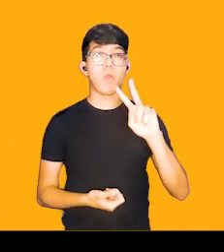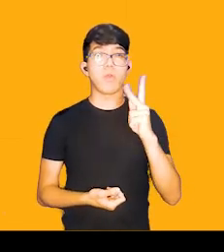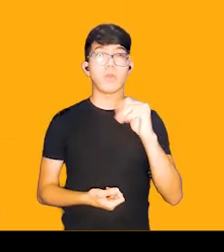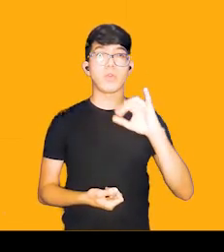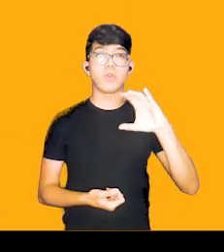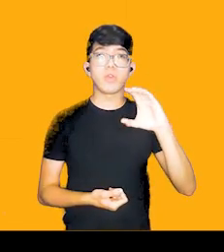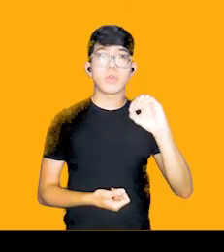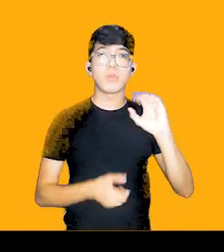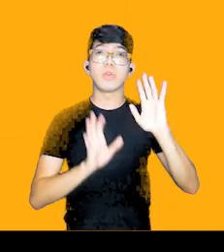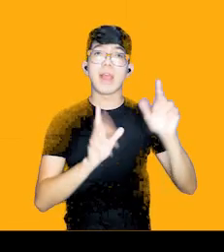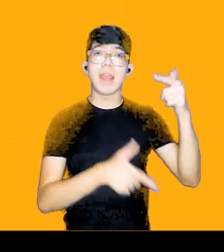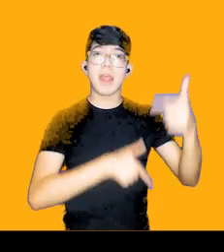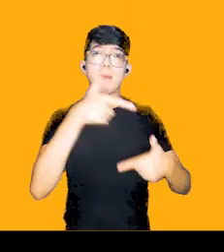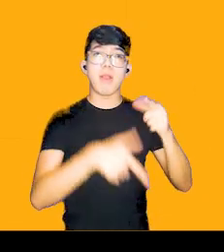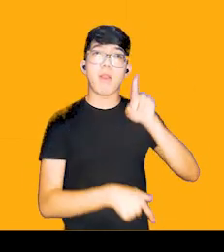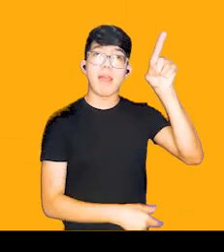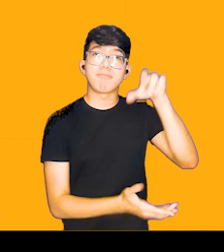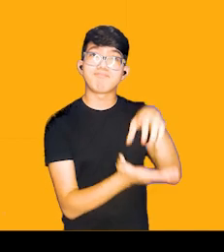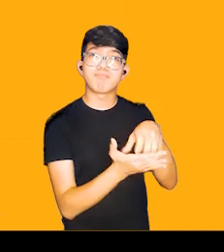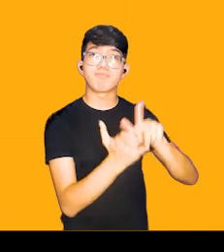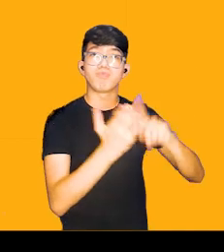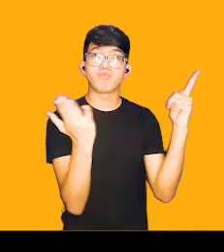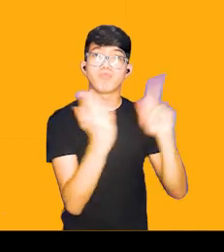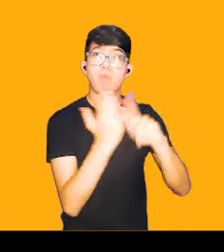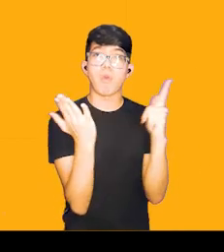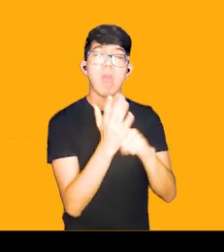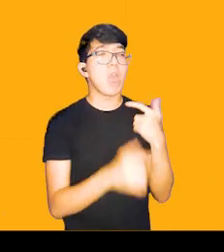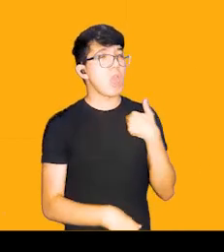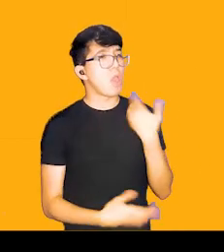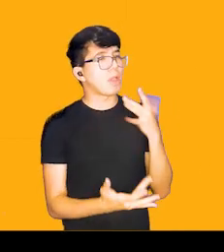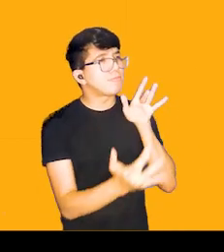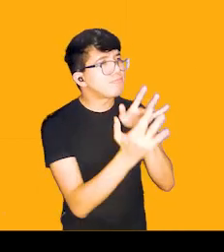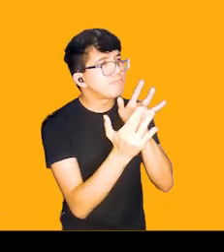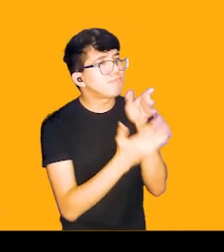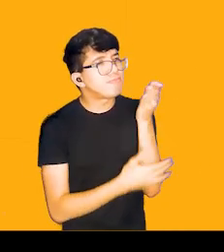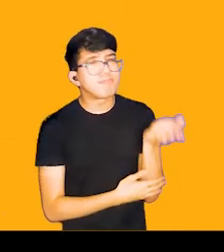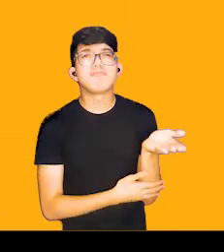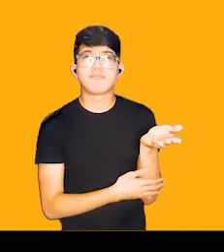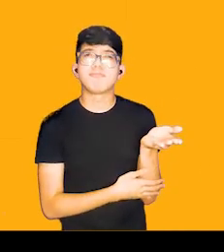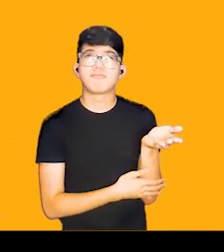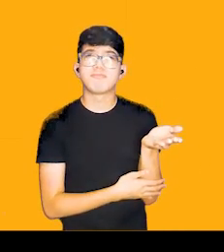como funcionário do jornal e me aproximei bastante dele, porque,